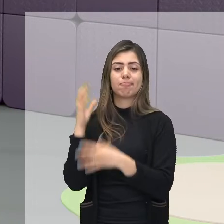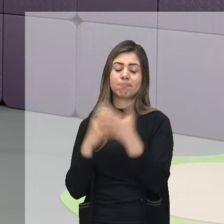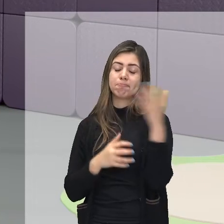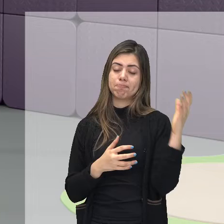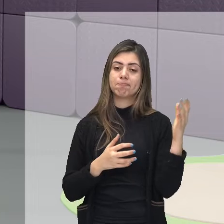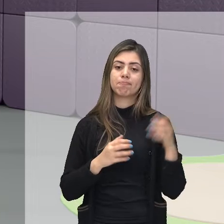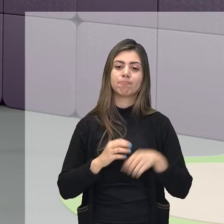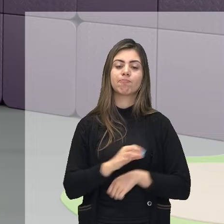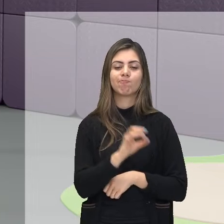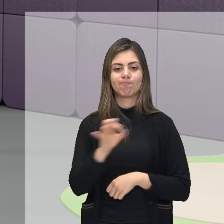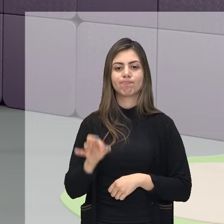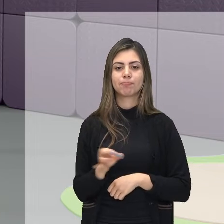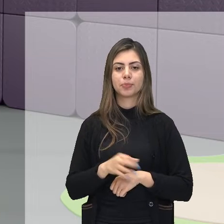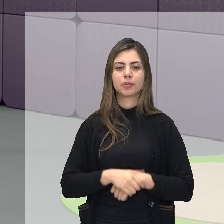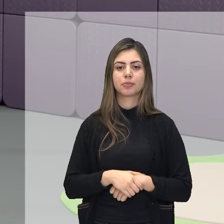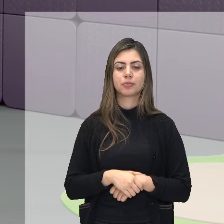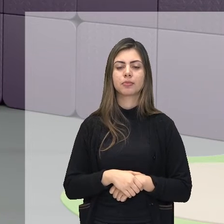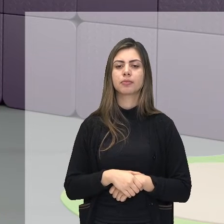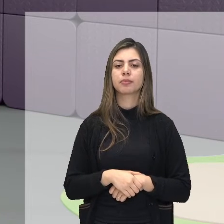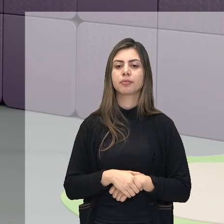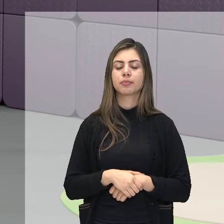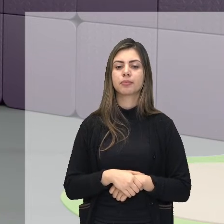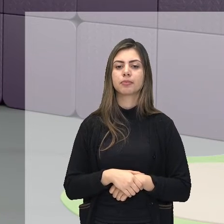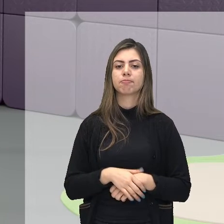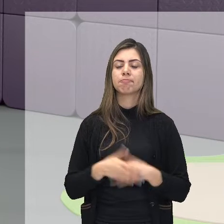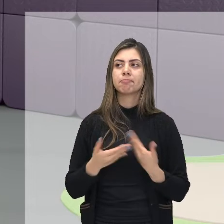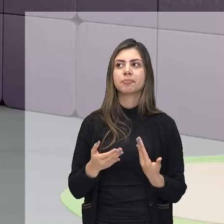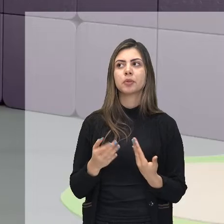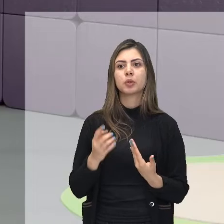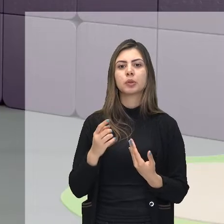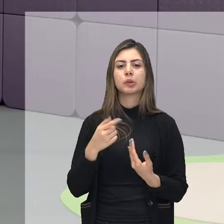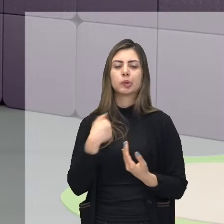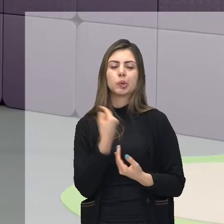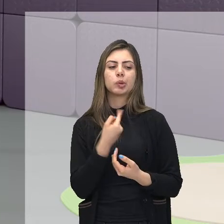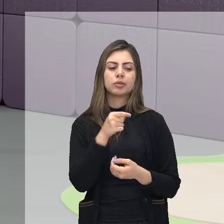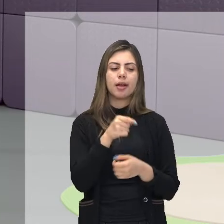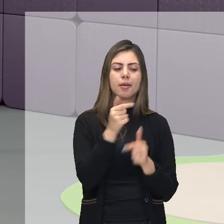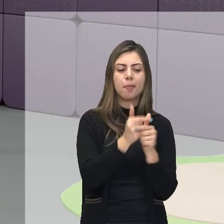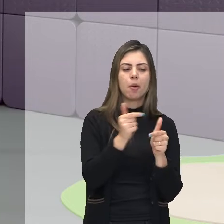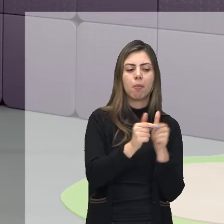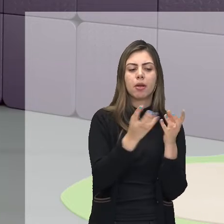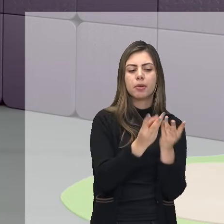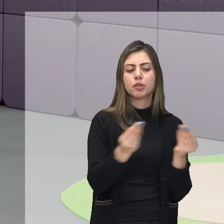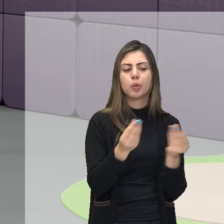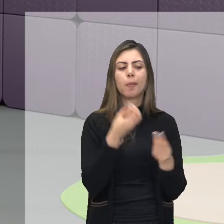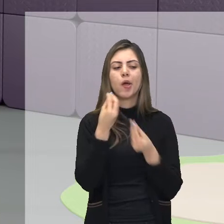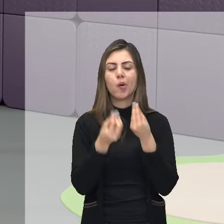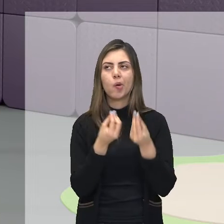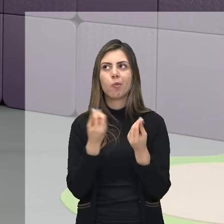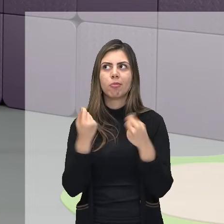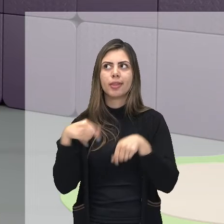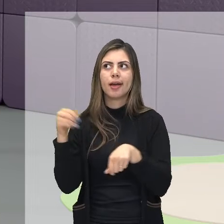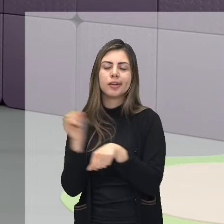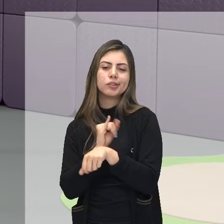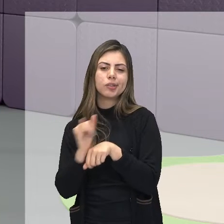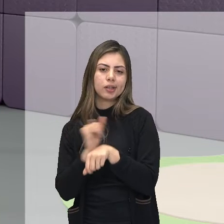grande, certo? E quais são as alternativas, né? O que a gente tem para